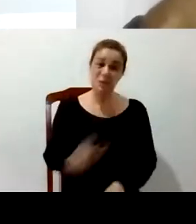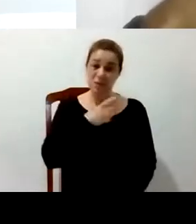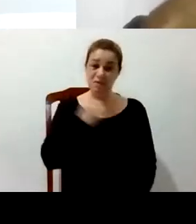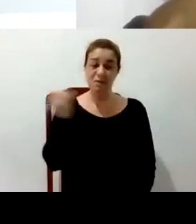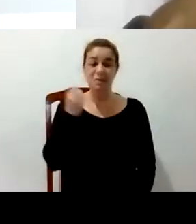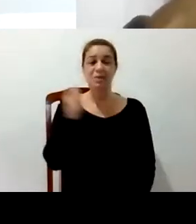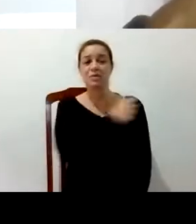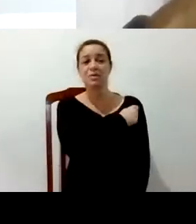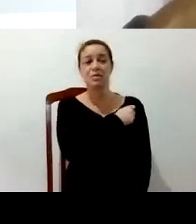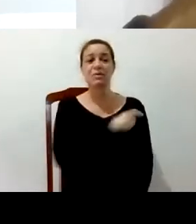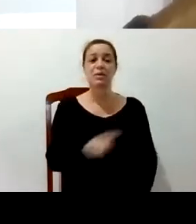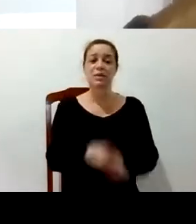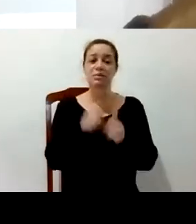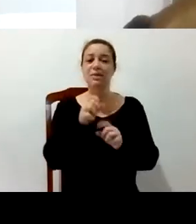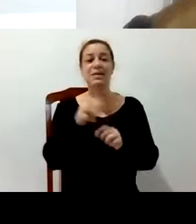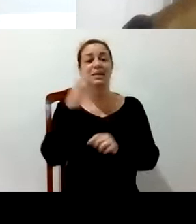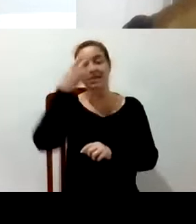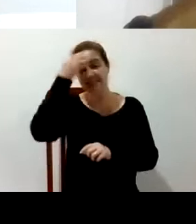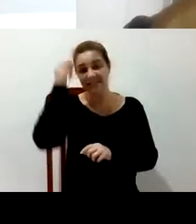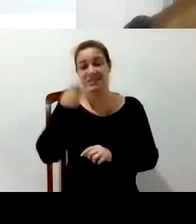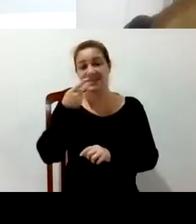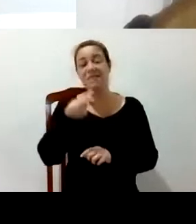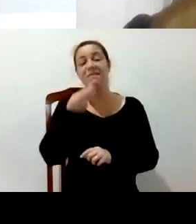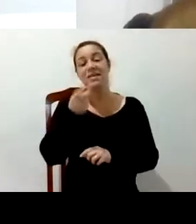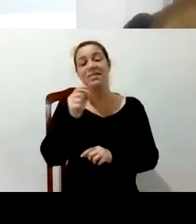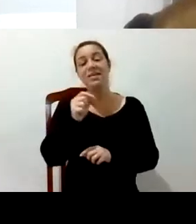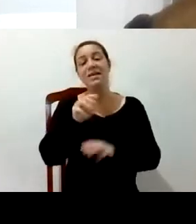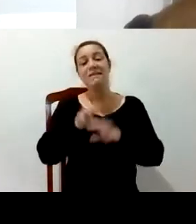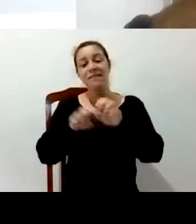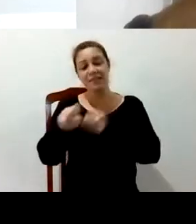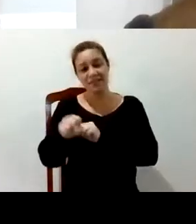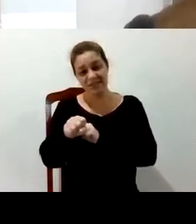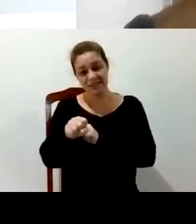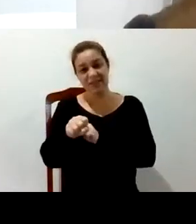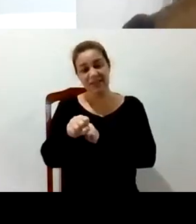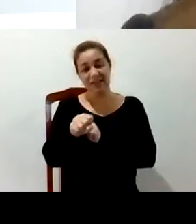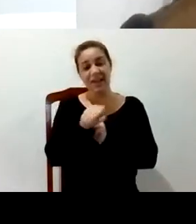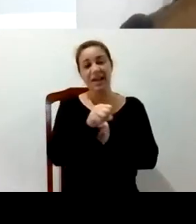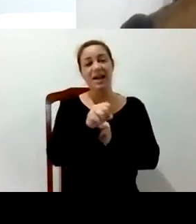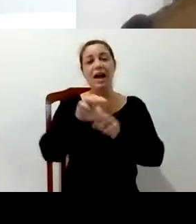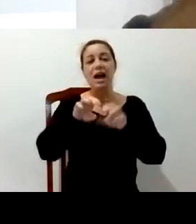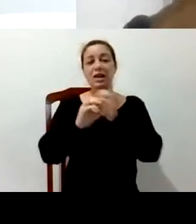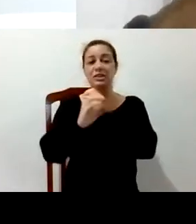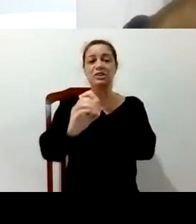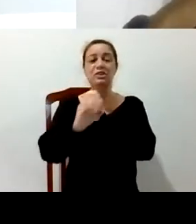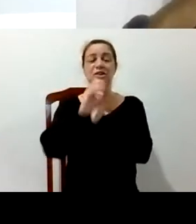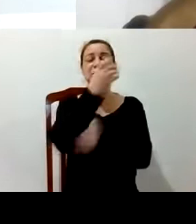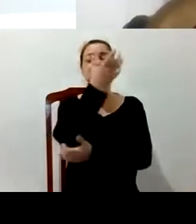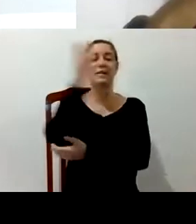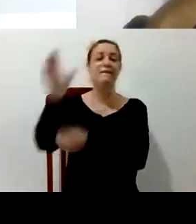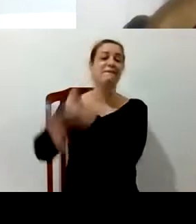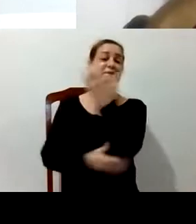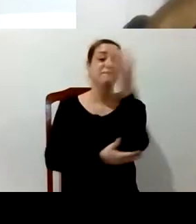falar que sua formação é em engenharia ambiental. É, engenharia florestal. É florestal?